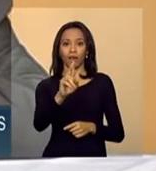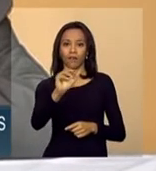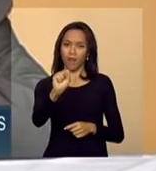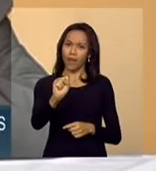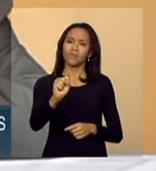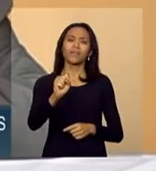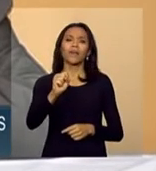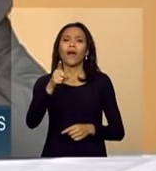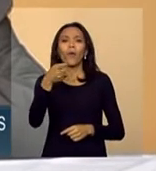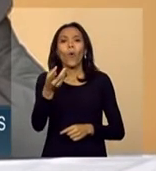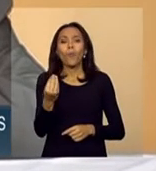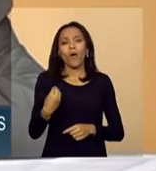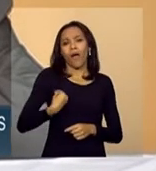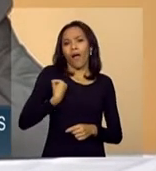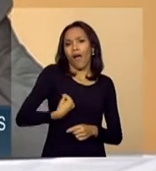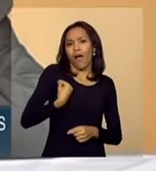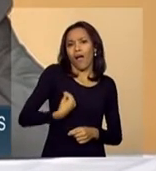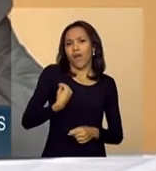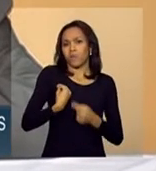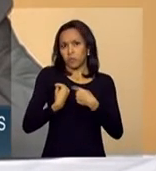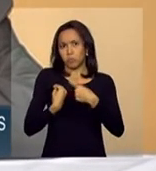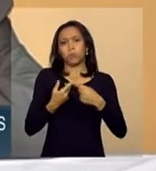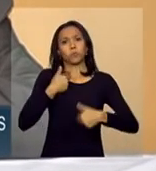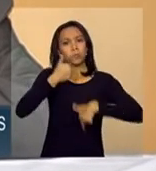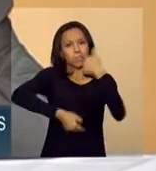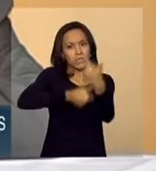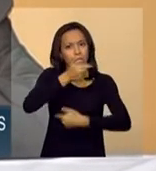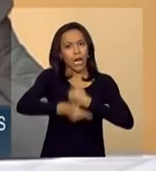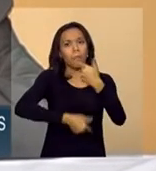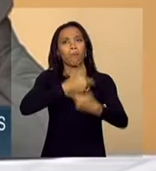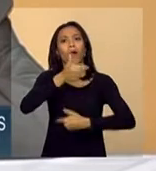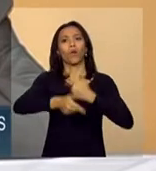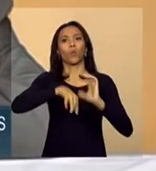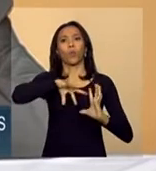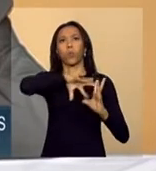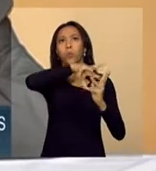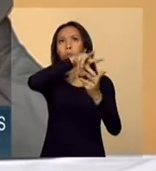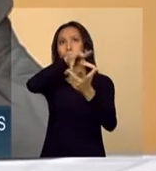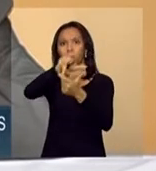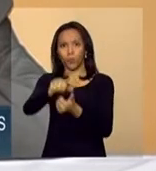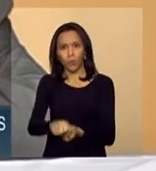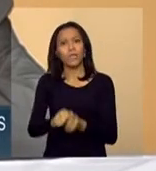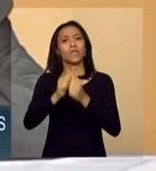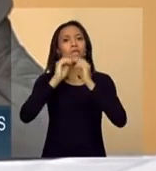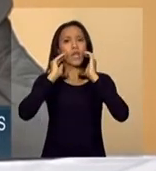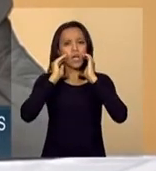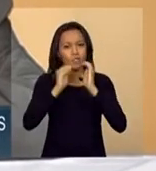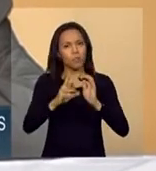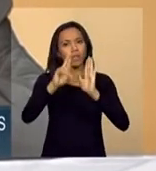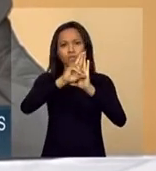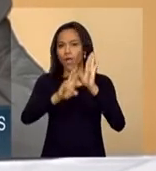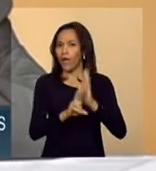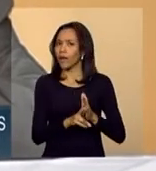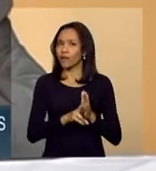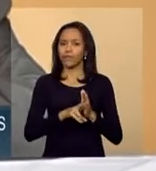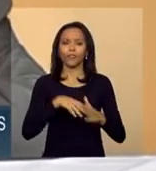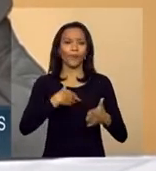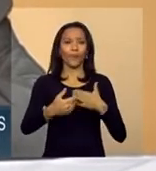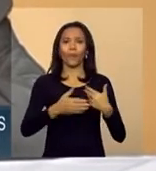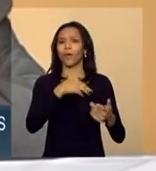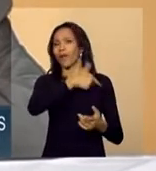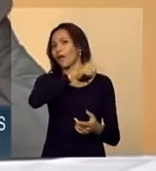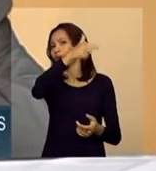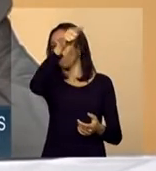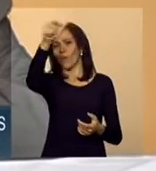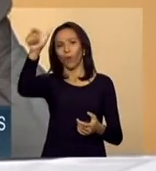da Telebrás como operadora de nível internacional, que cumpre, então, os padrões mais altos de qualquer outra operadora